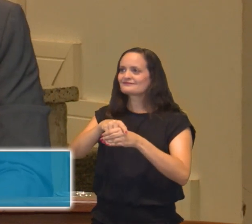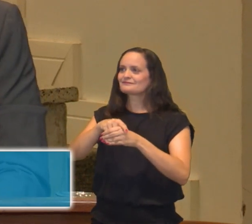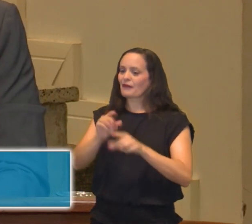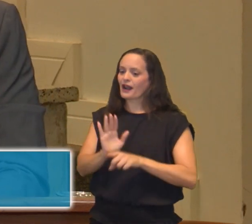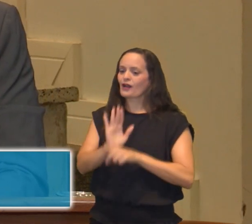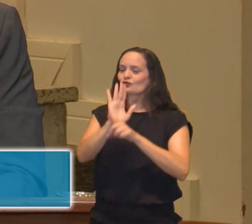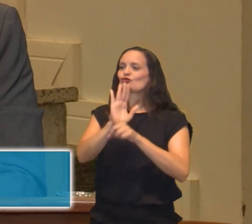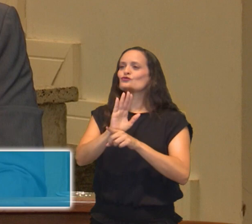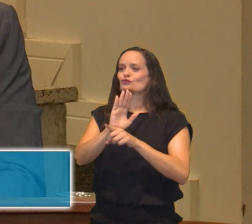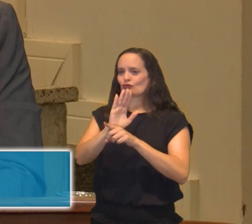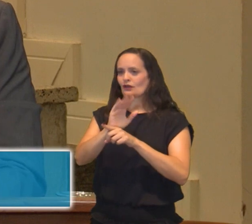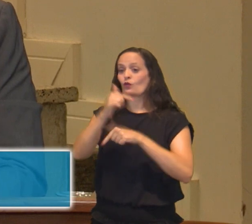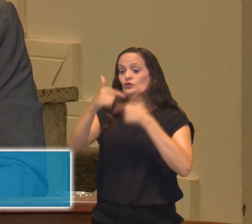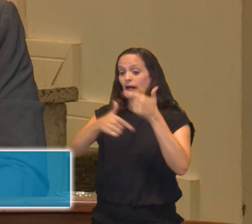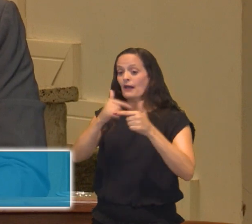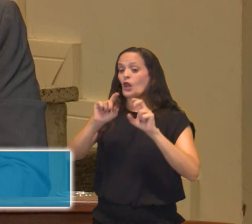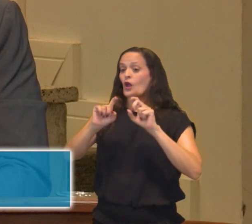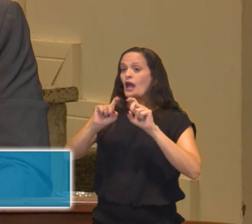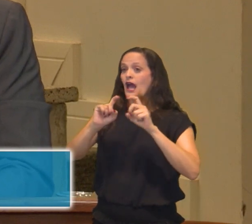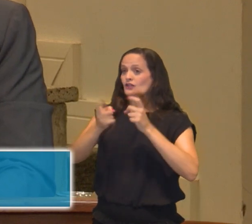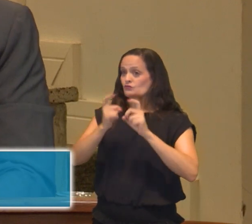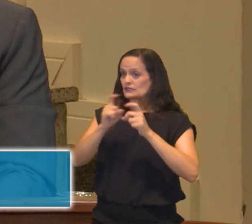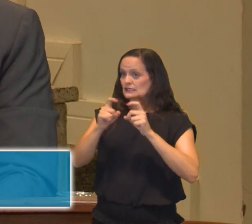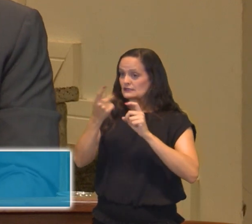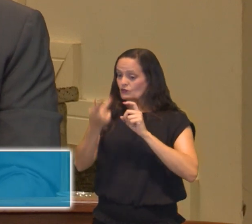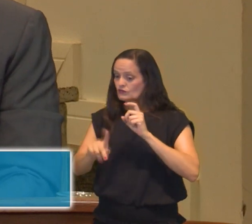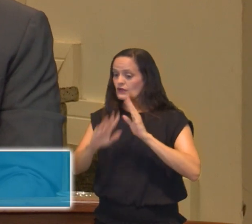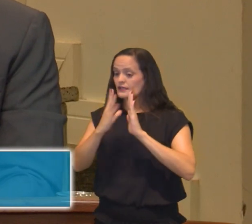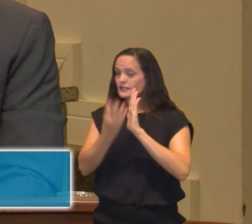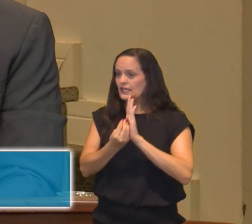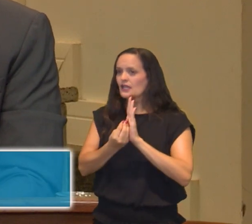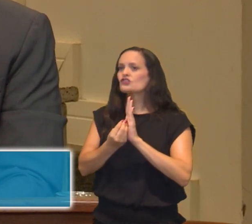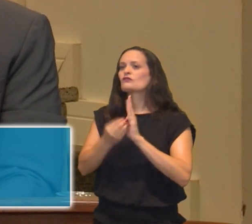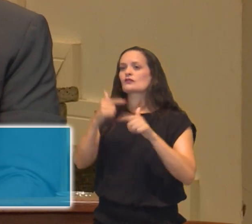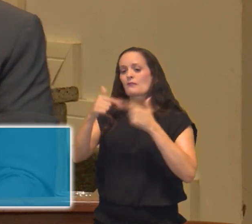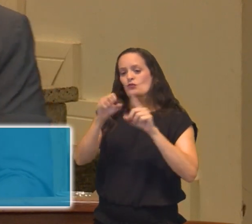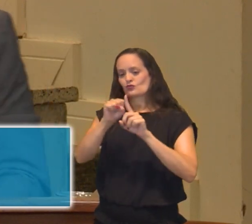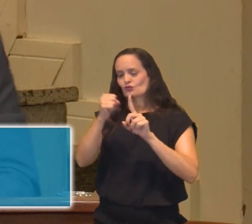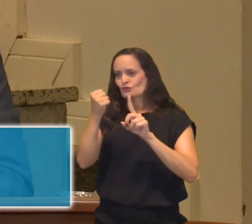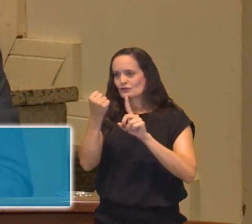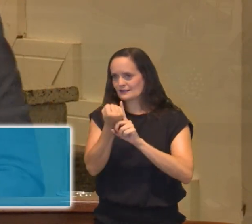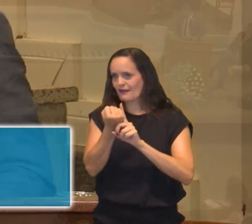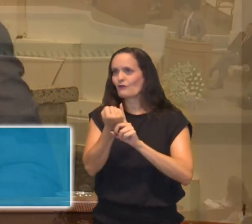manutenção administrativa, eclesiástica, missionária, social desta obra.